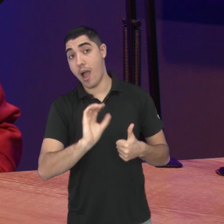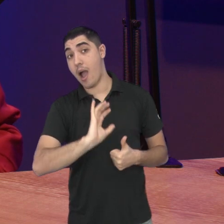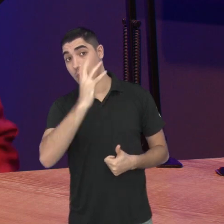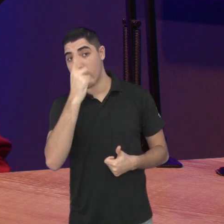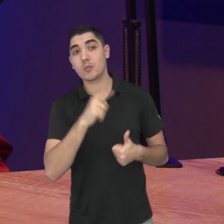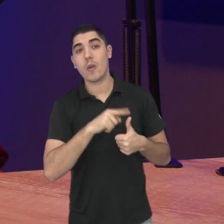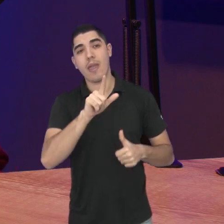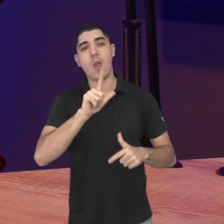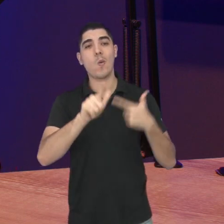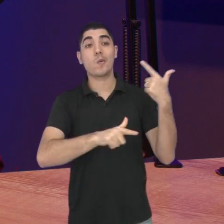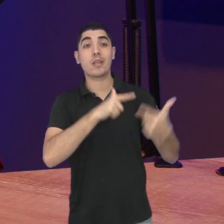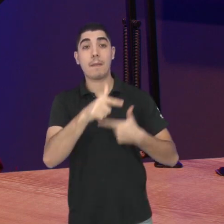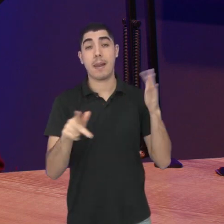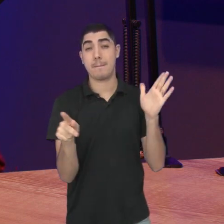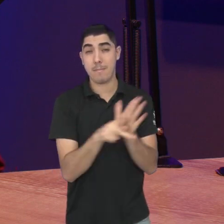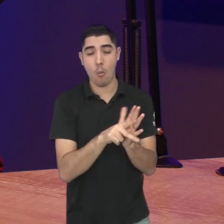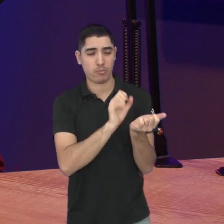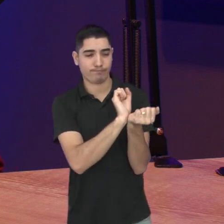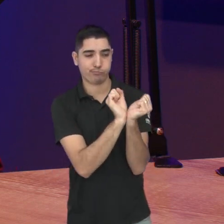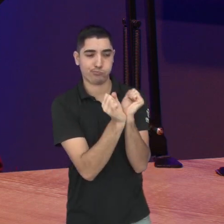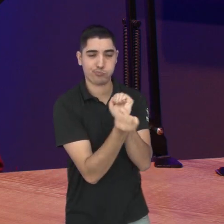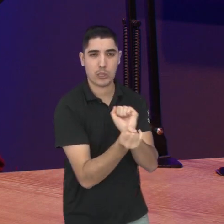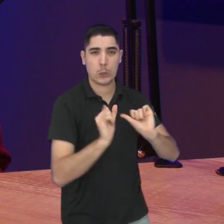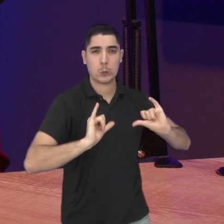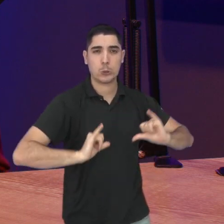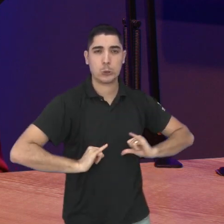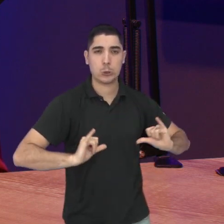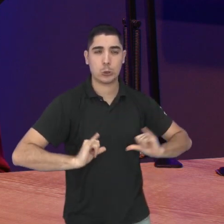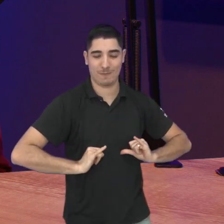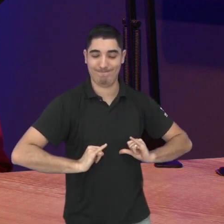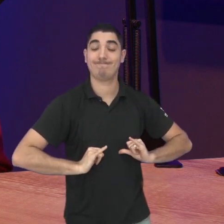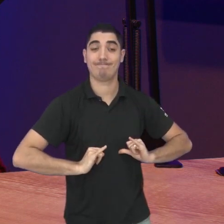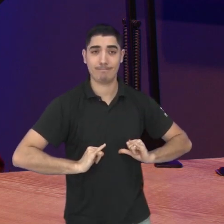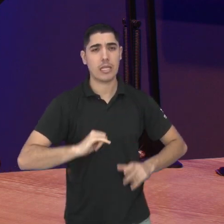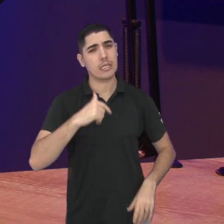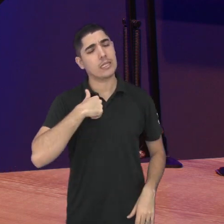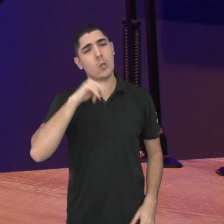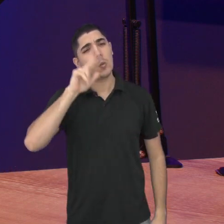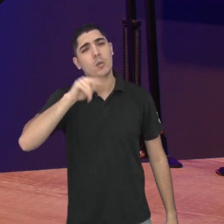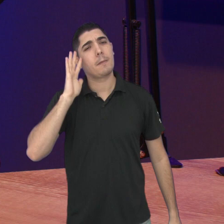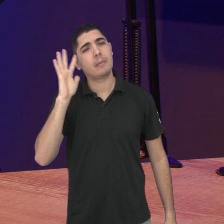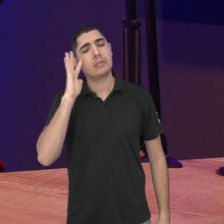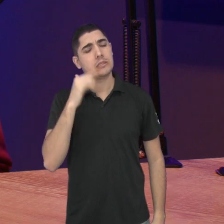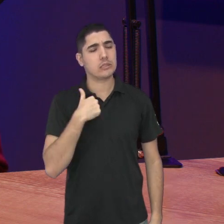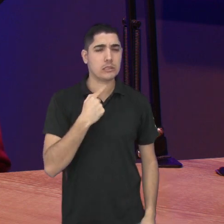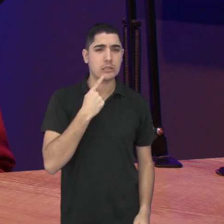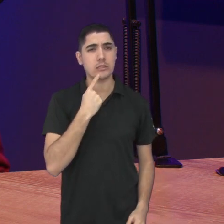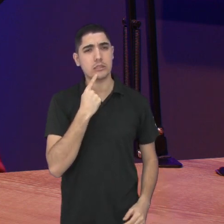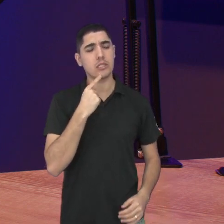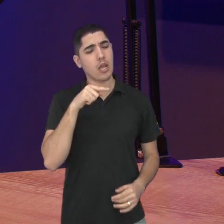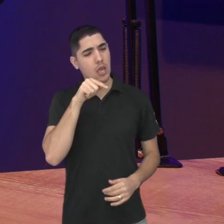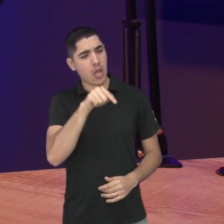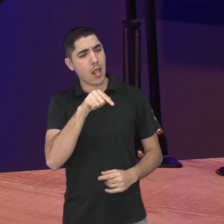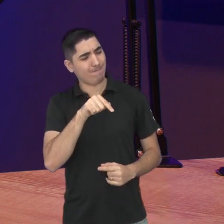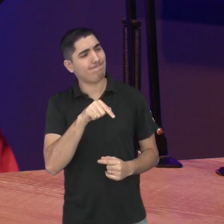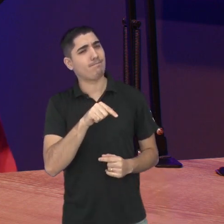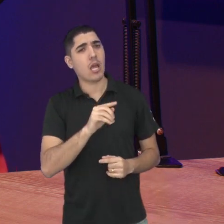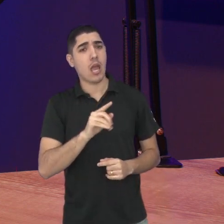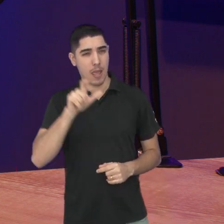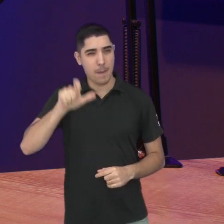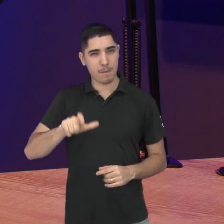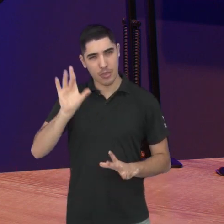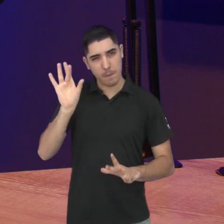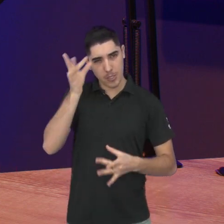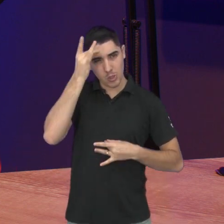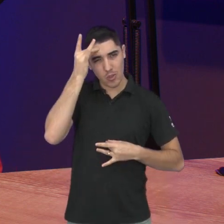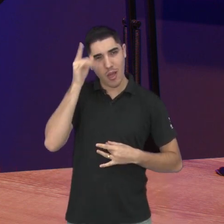trabalho análoga à escravidão. E realmente eu ainda não tinha parado para pensar muito nisso, nessa perspectiva. Chihiro